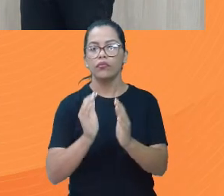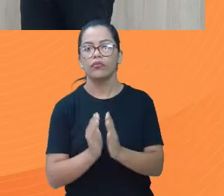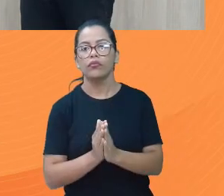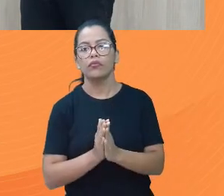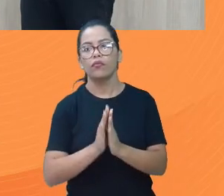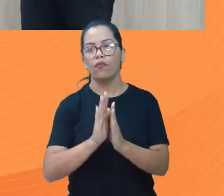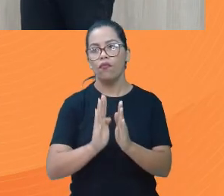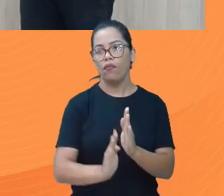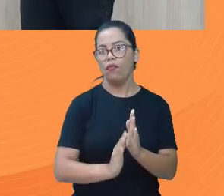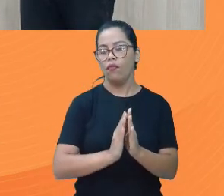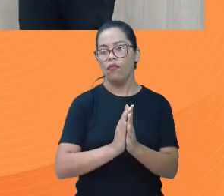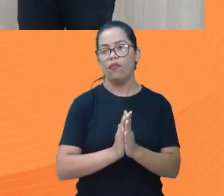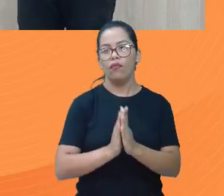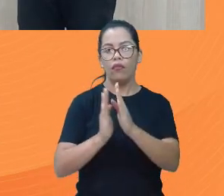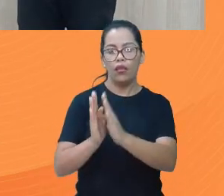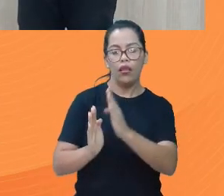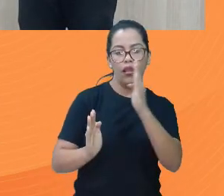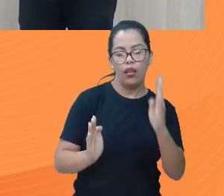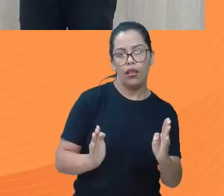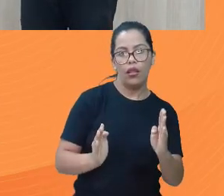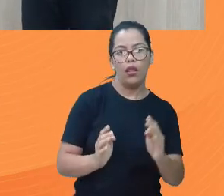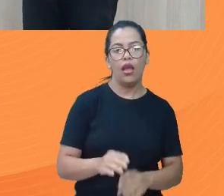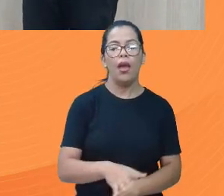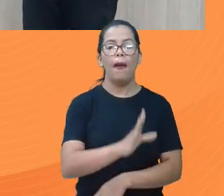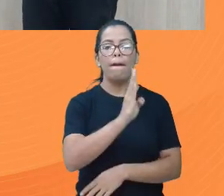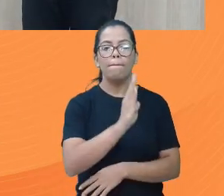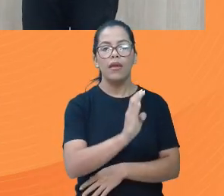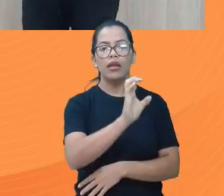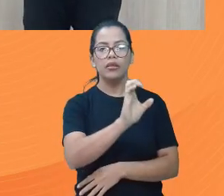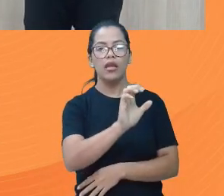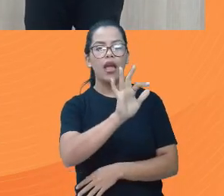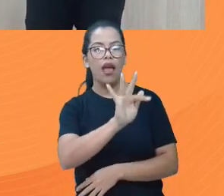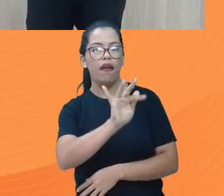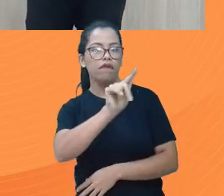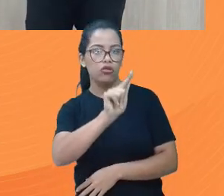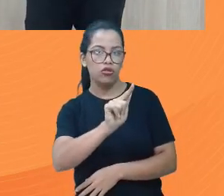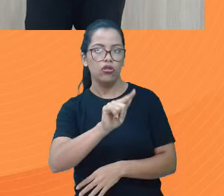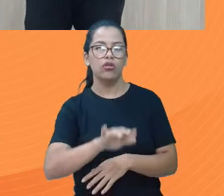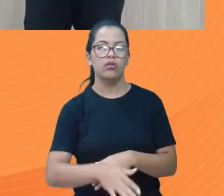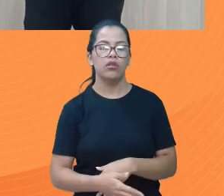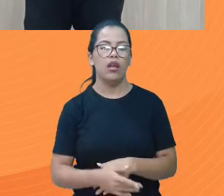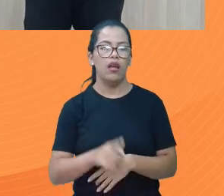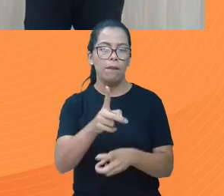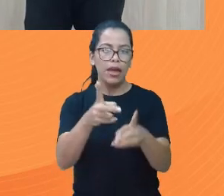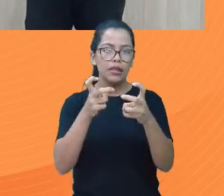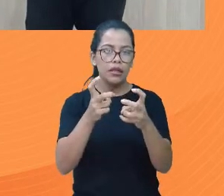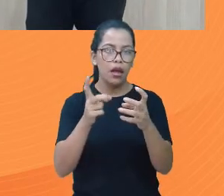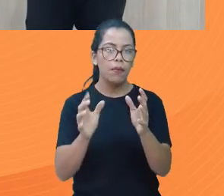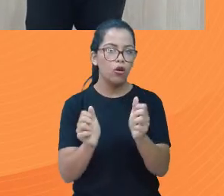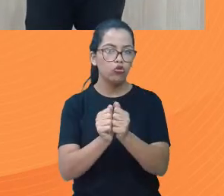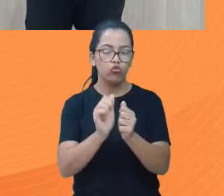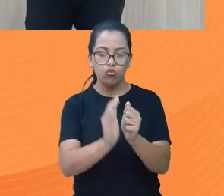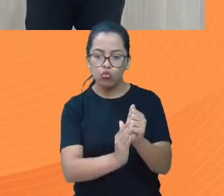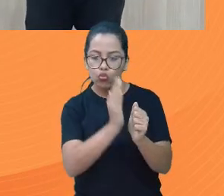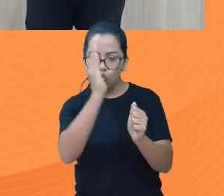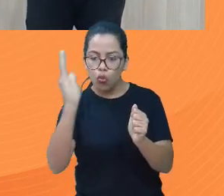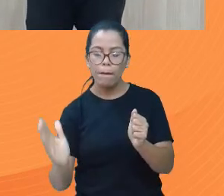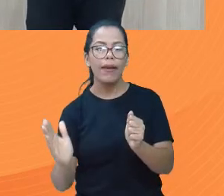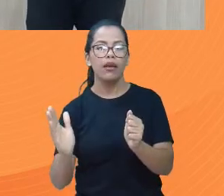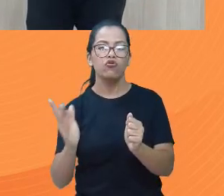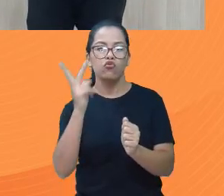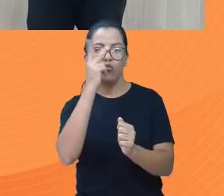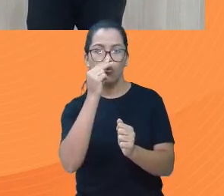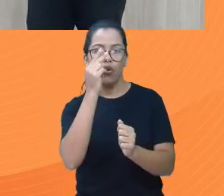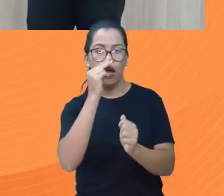B, C, F e G, são ângulos colaterais. Pode notar que eles estão do mesmo ladinho aí, tomando como referência